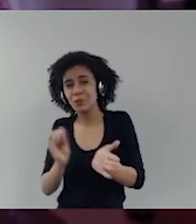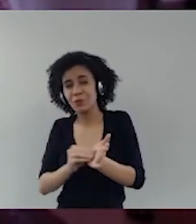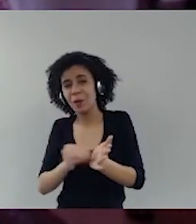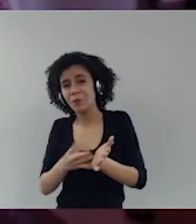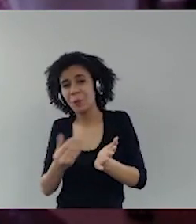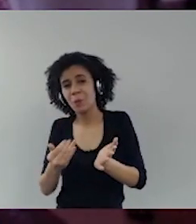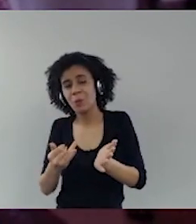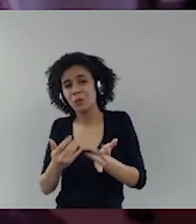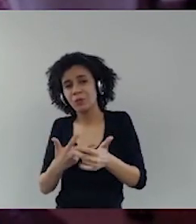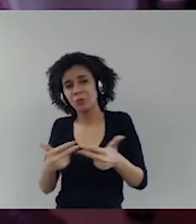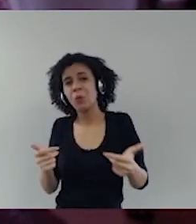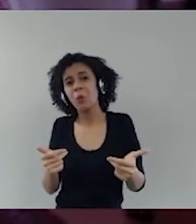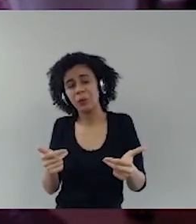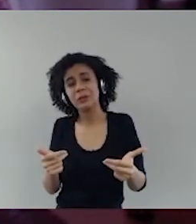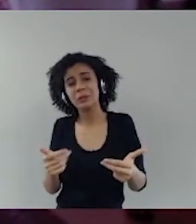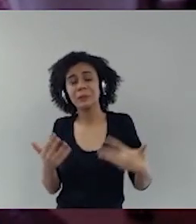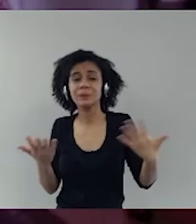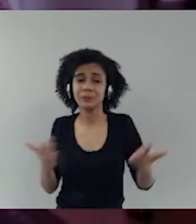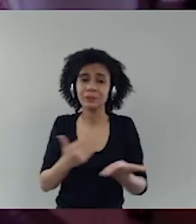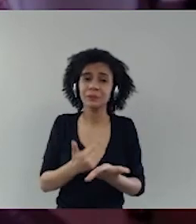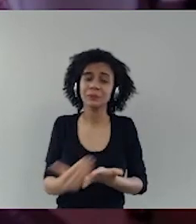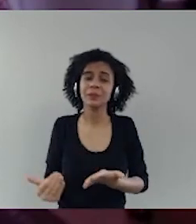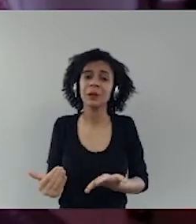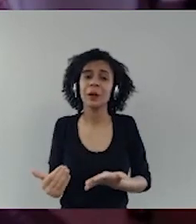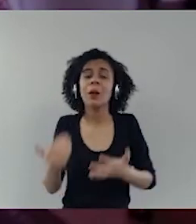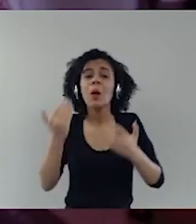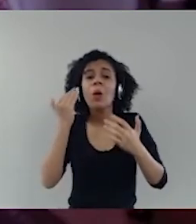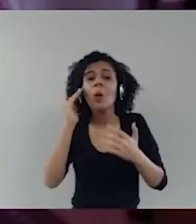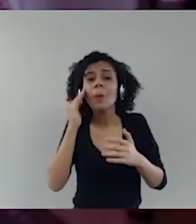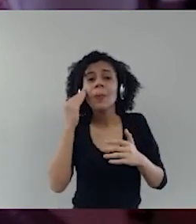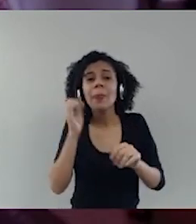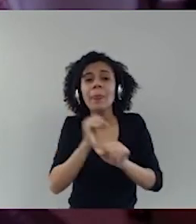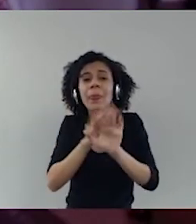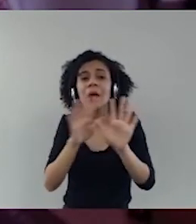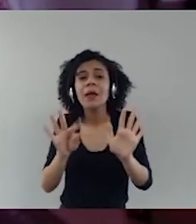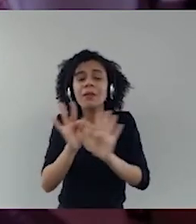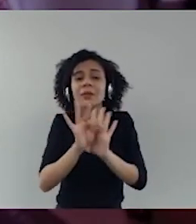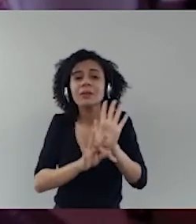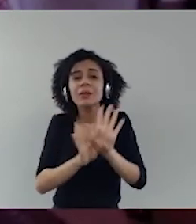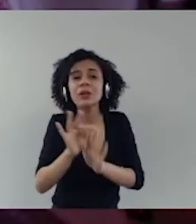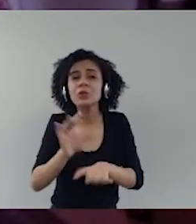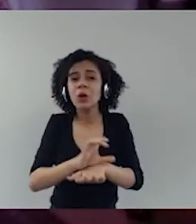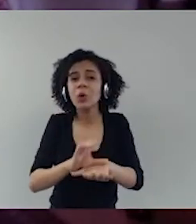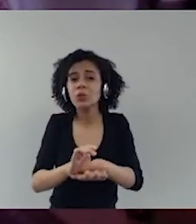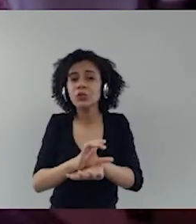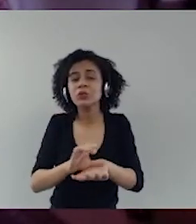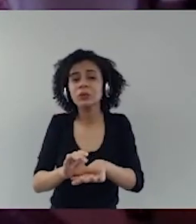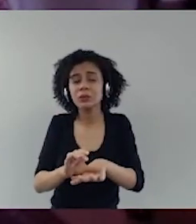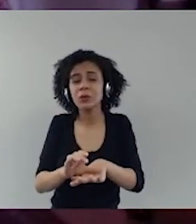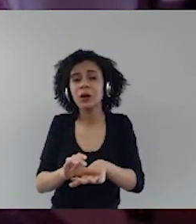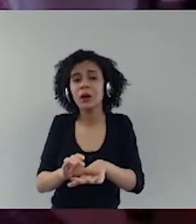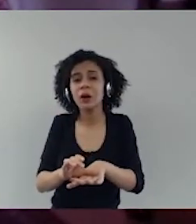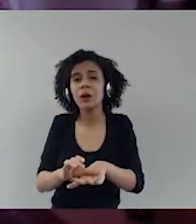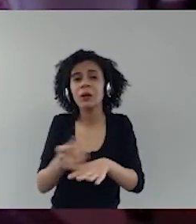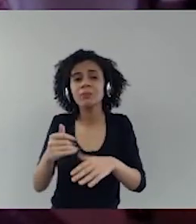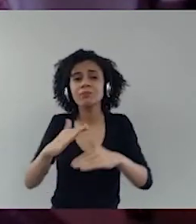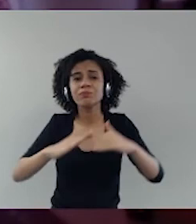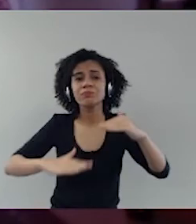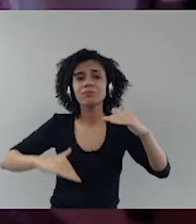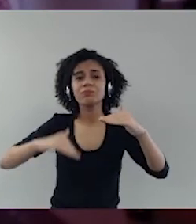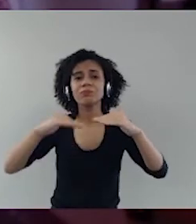Eu acho que, a começar dessa compreensão do texto constitucional, né,